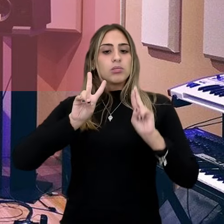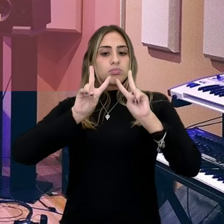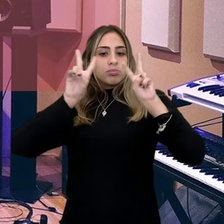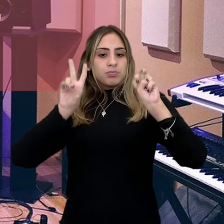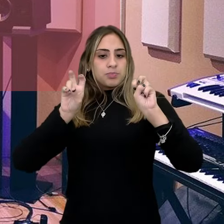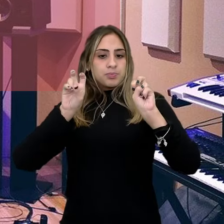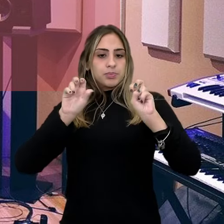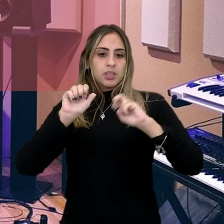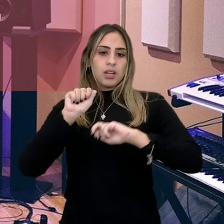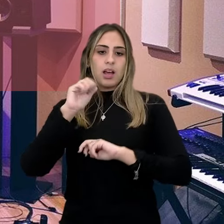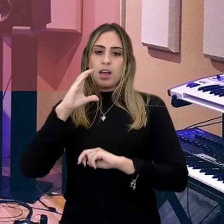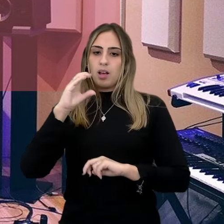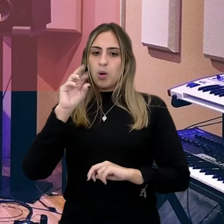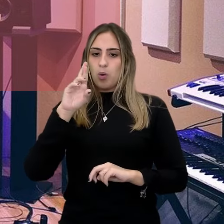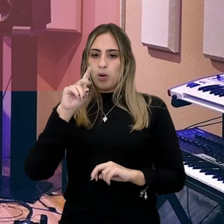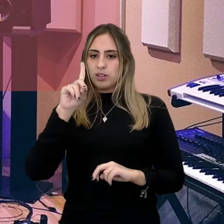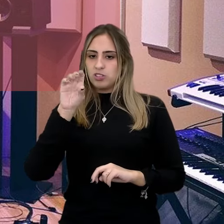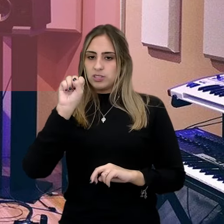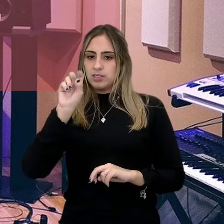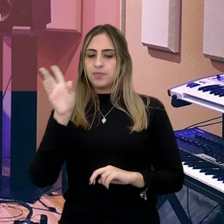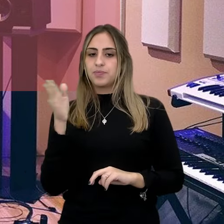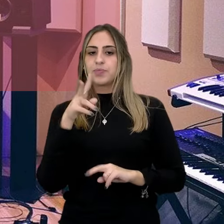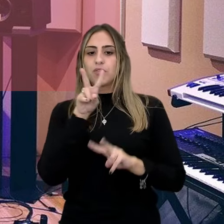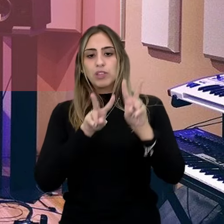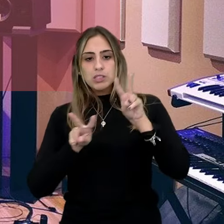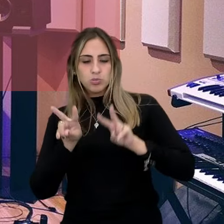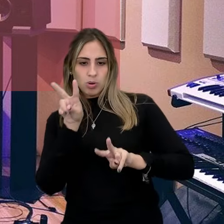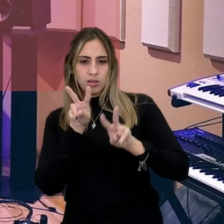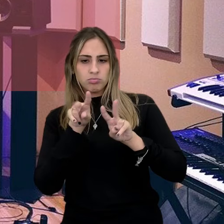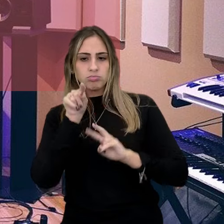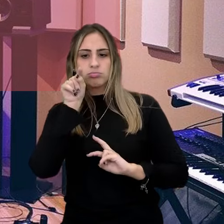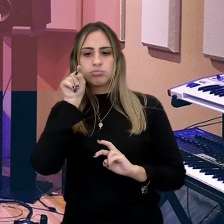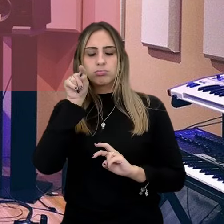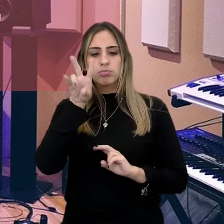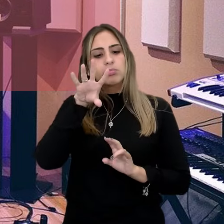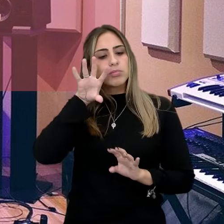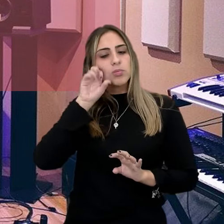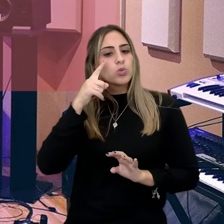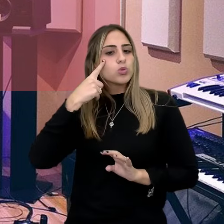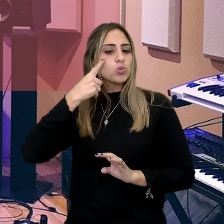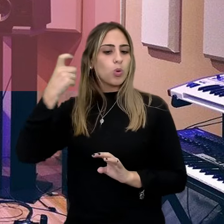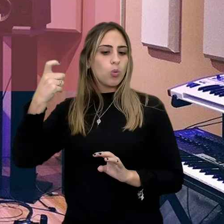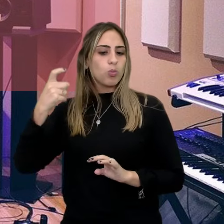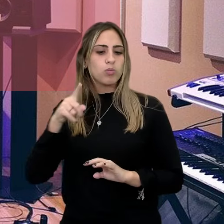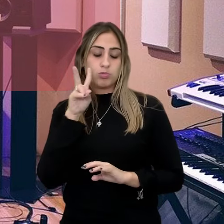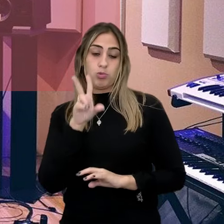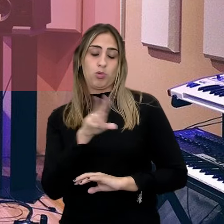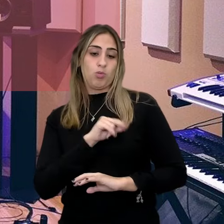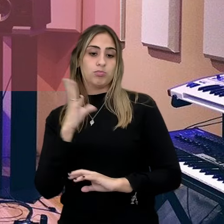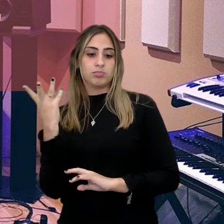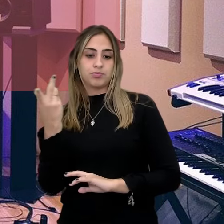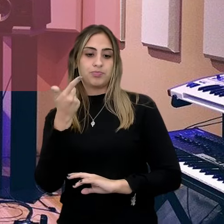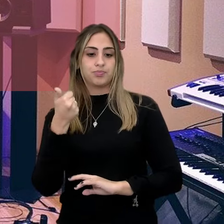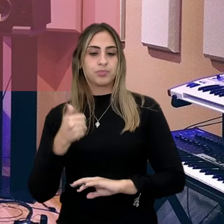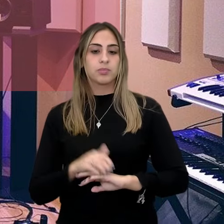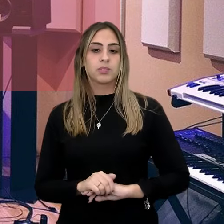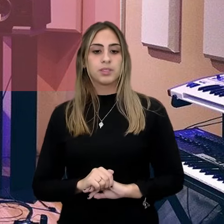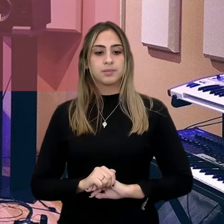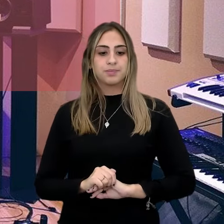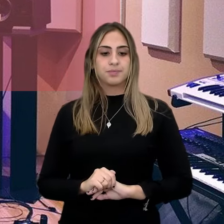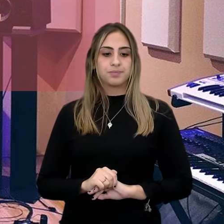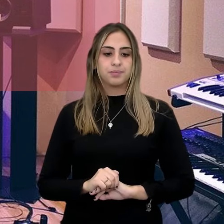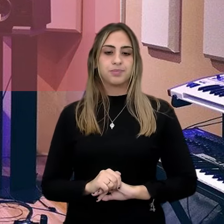acordes visuais porque essas obras eram inspiradas no SUS Nossa que maravilhoso Então vão